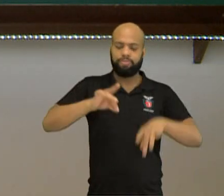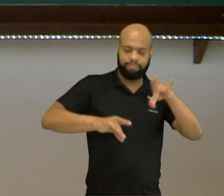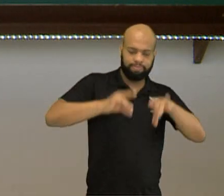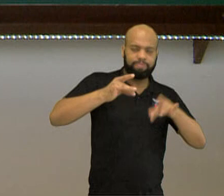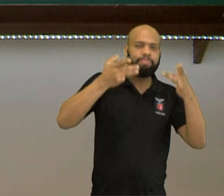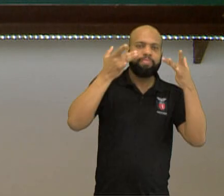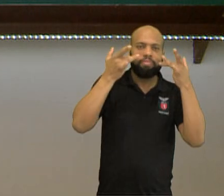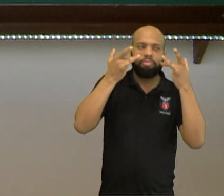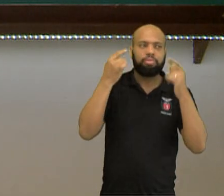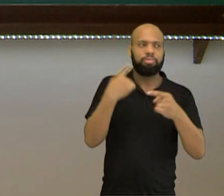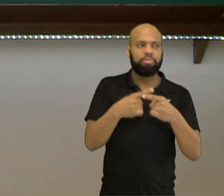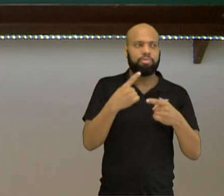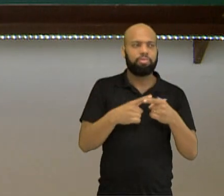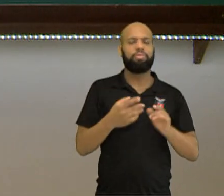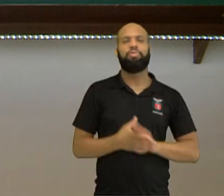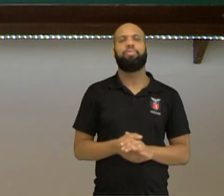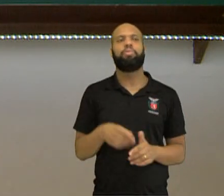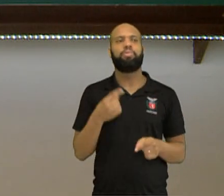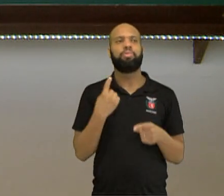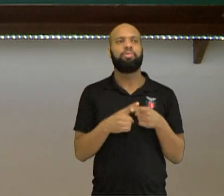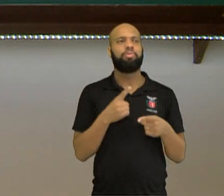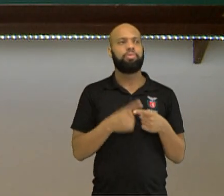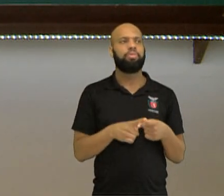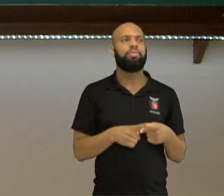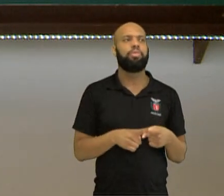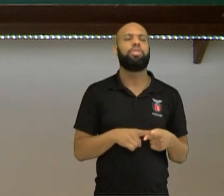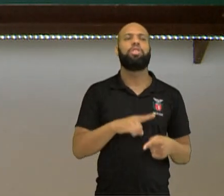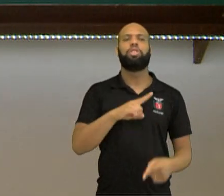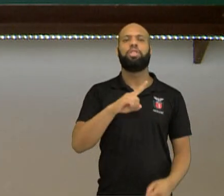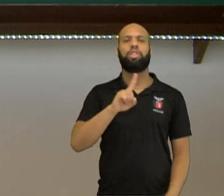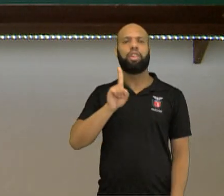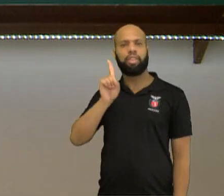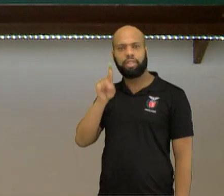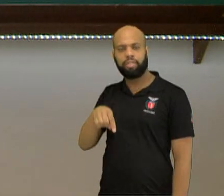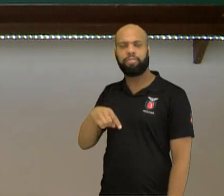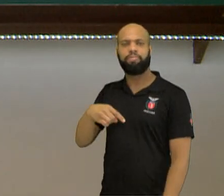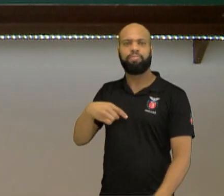né? Porque foi nessas